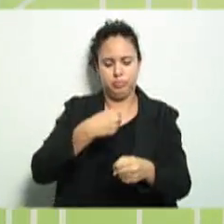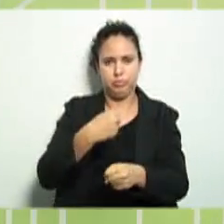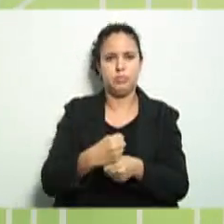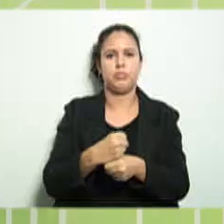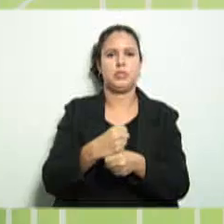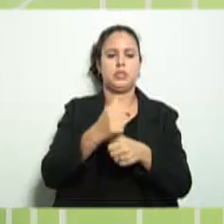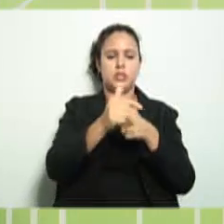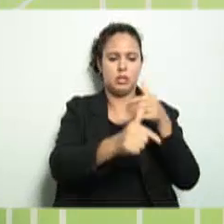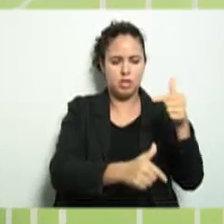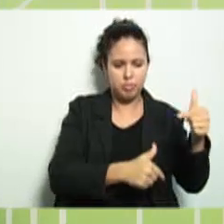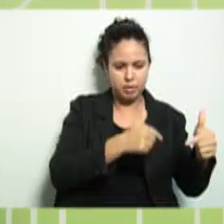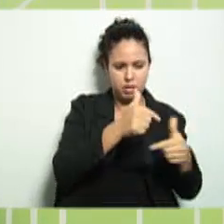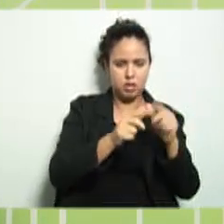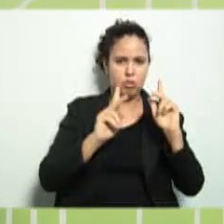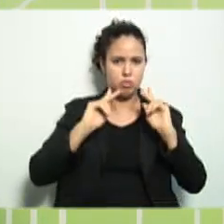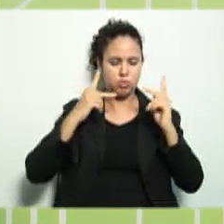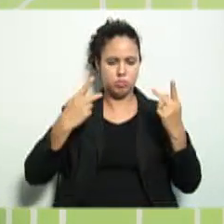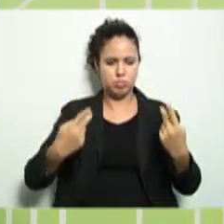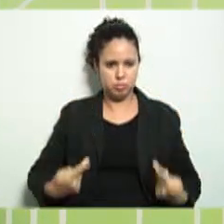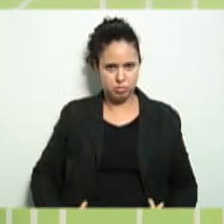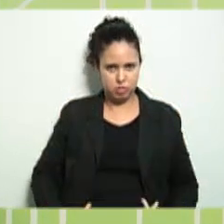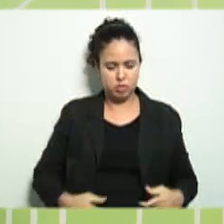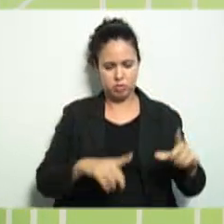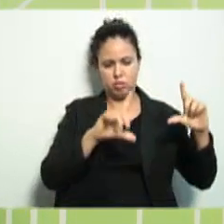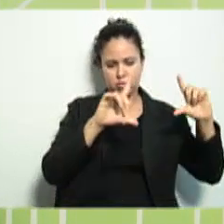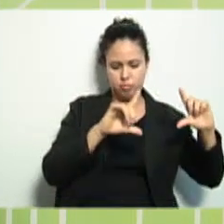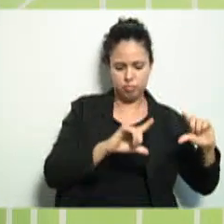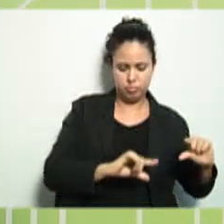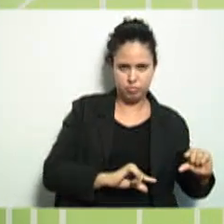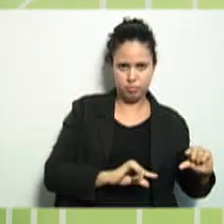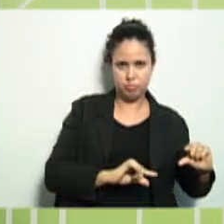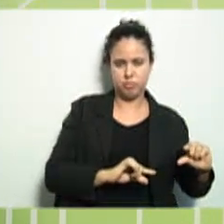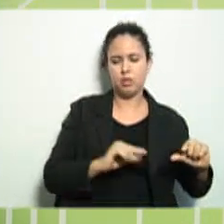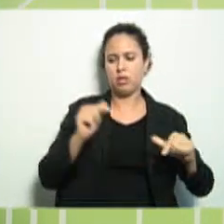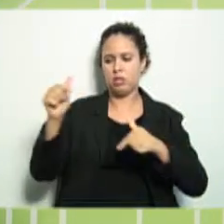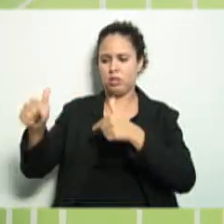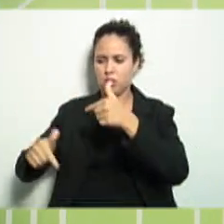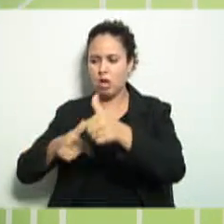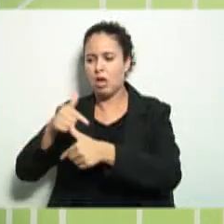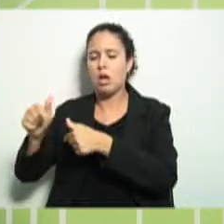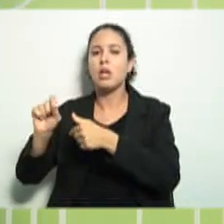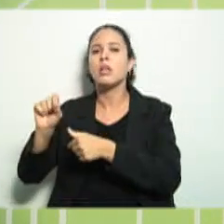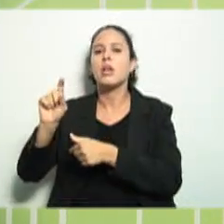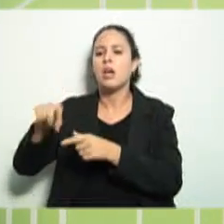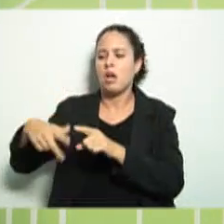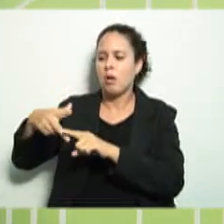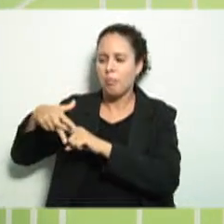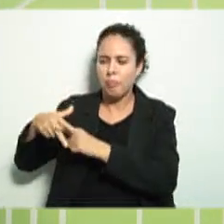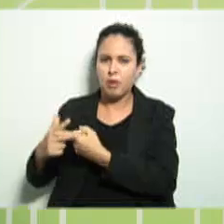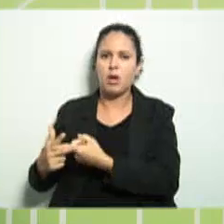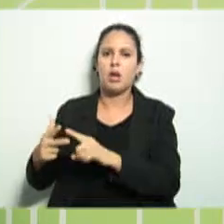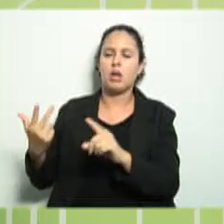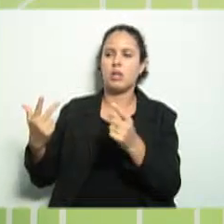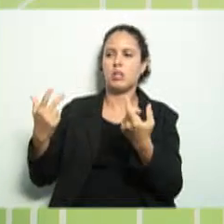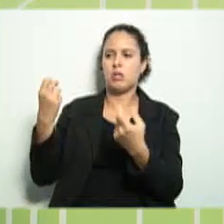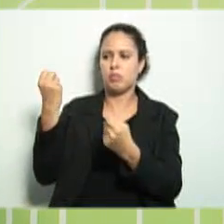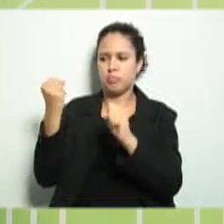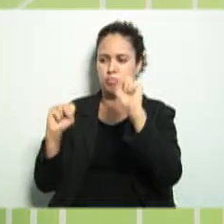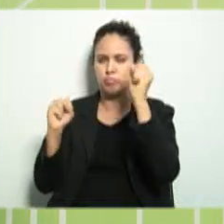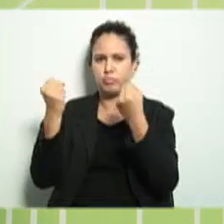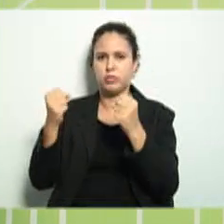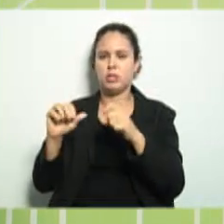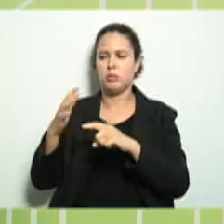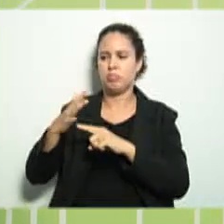obra humana nessas atividades, ela vem reduzindo, porque nossas máquinas estão muito modernas, os produtos estão